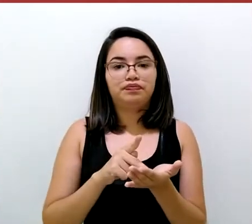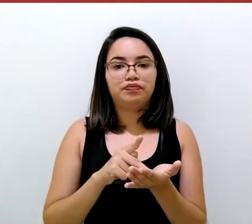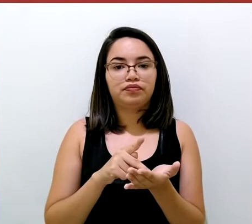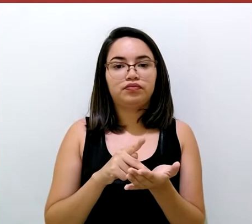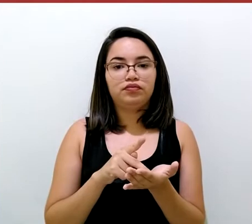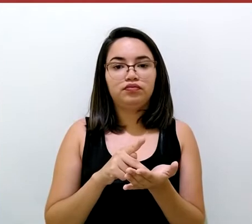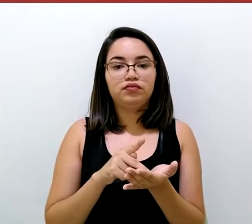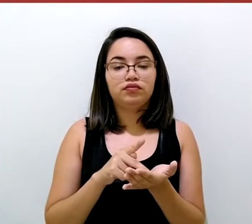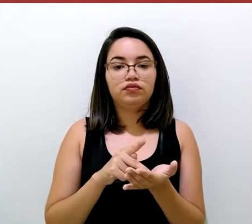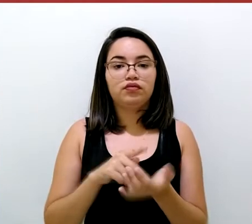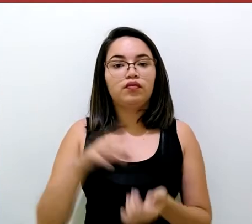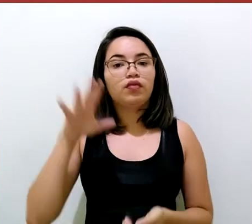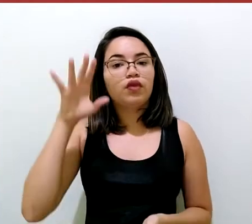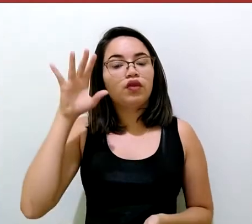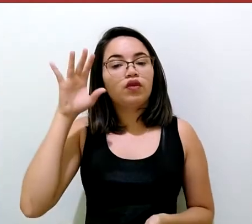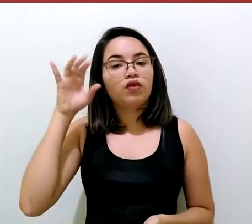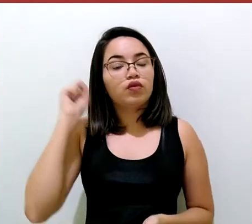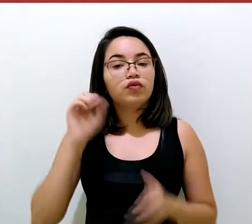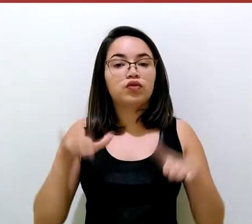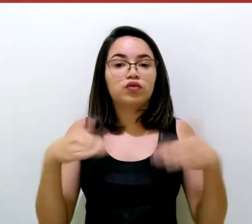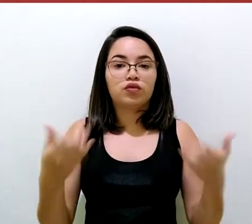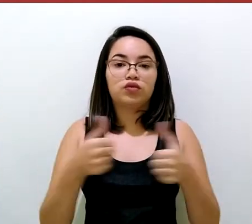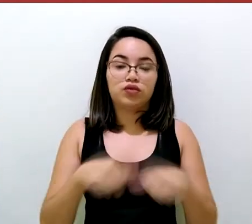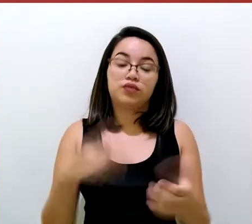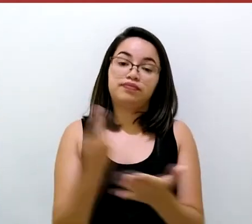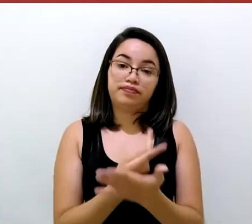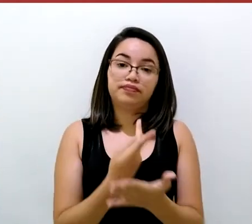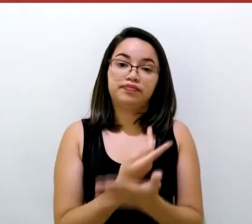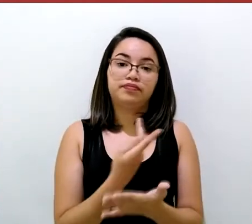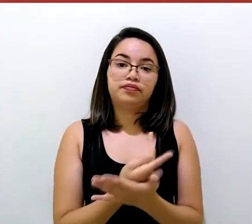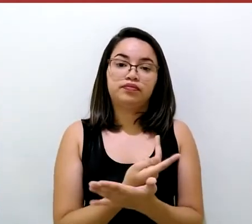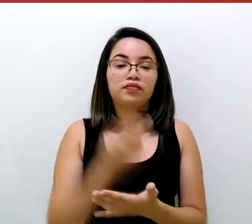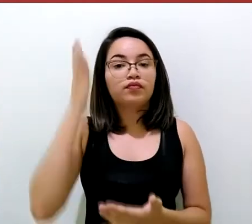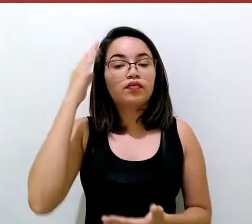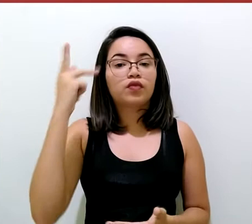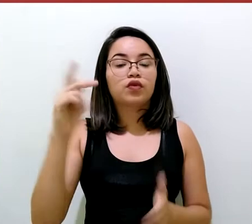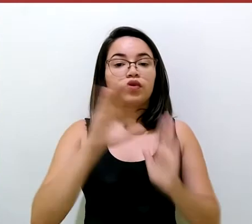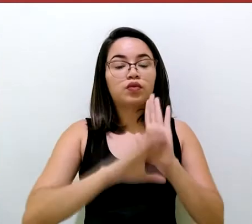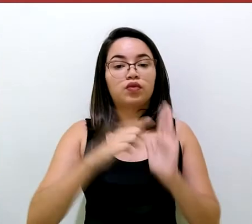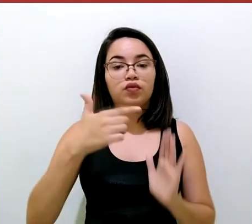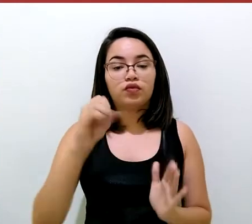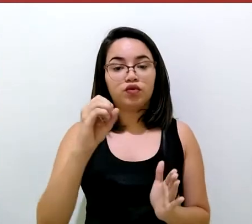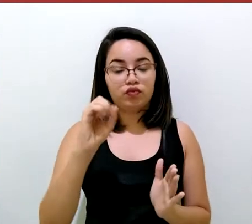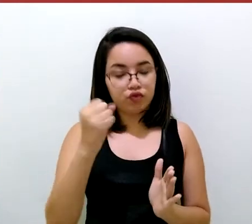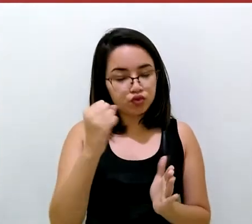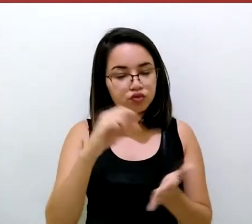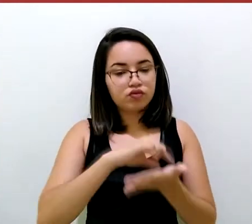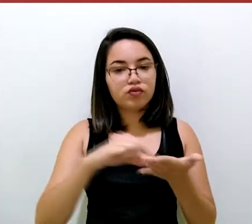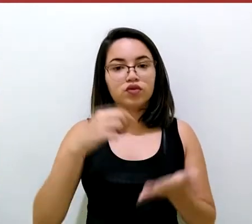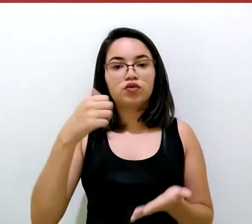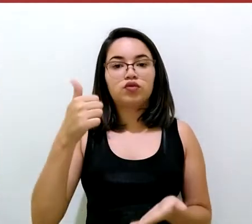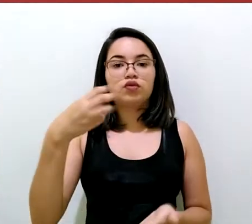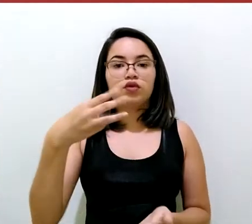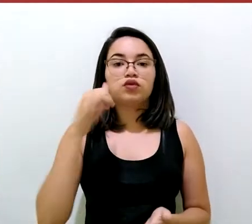verdade e ouvirem quando estão errados. Em Provérbios 28,